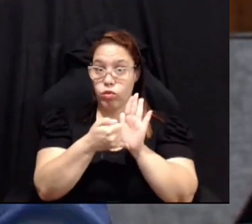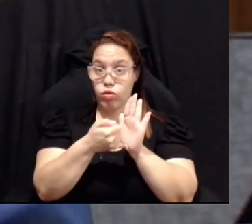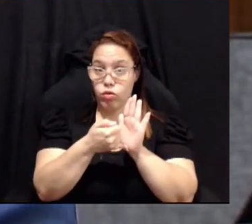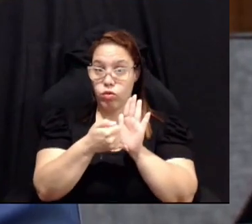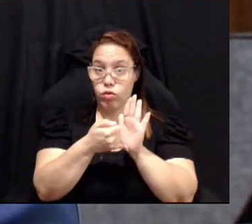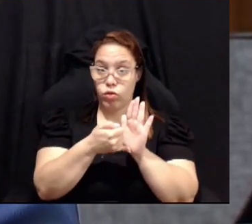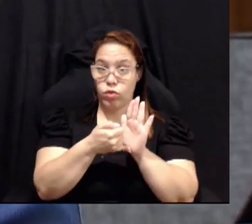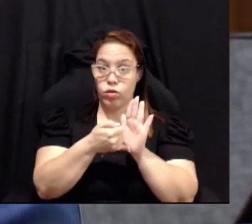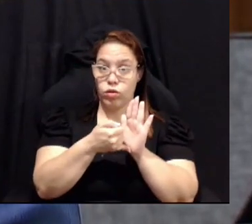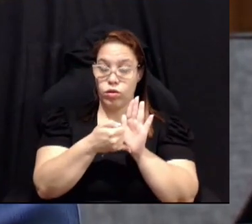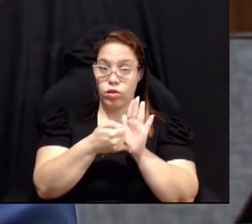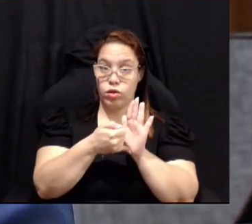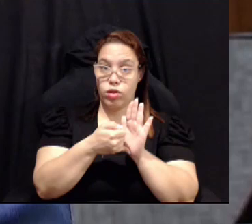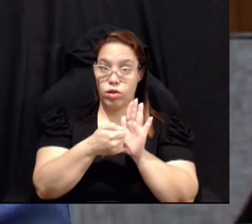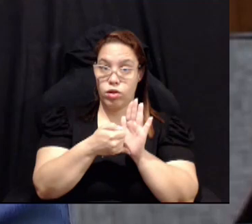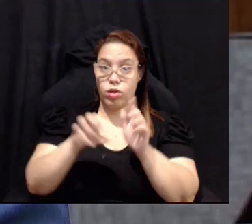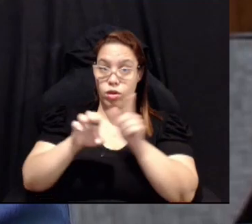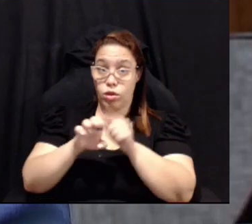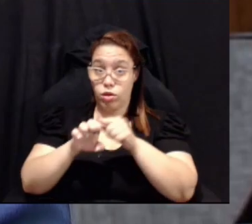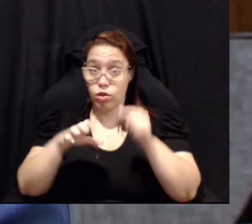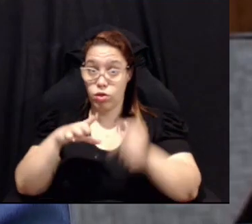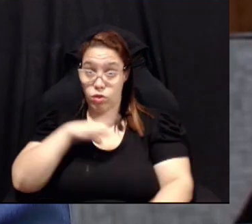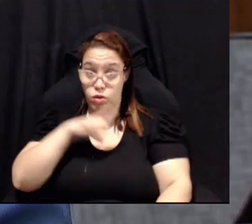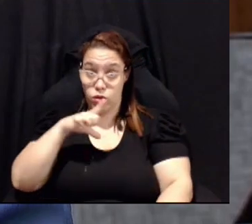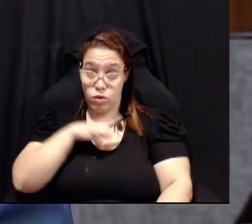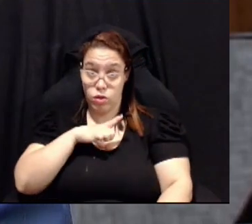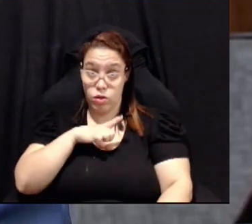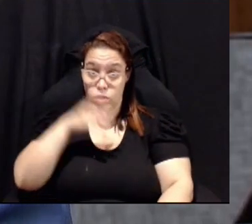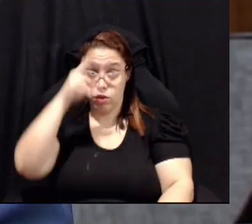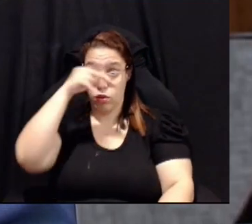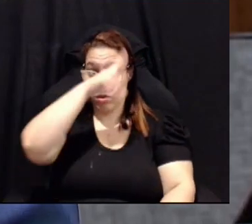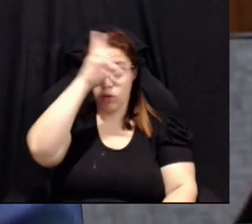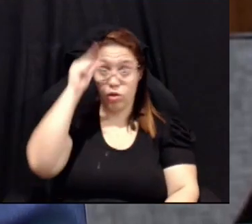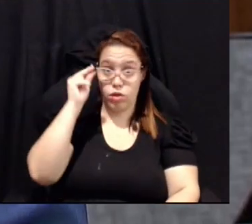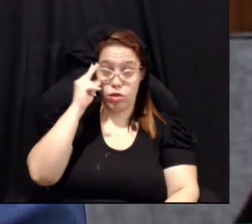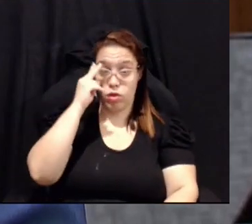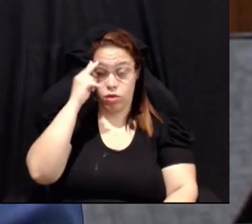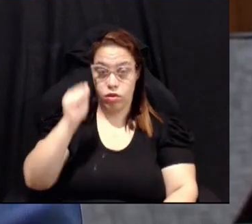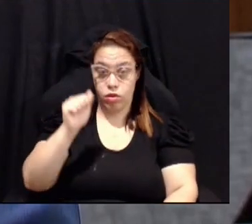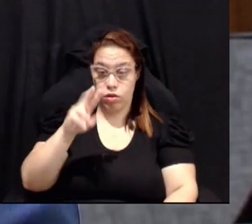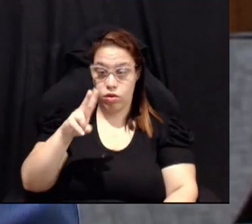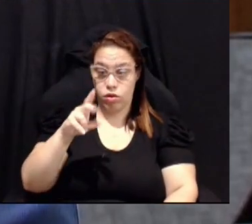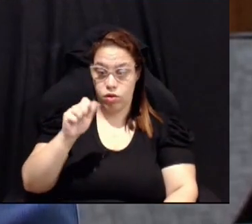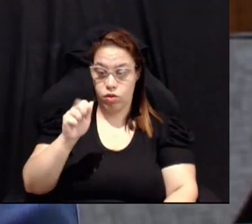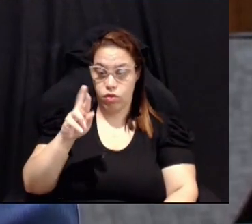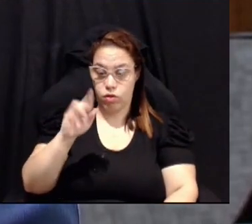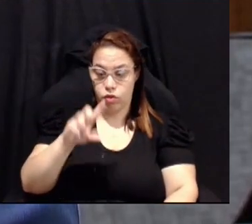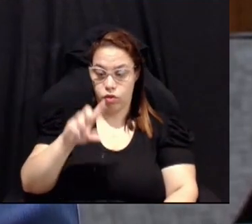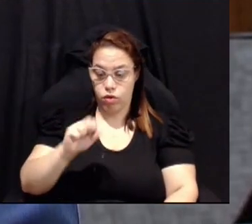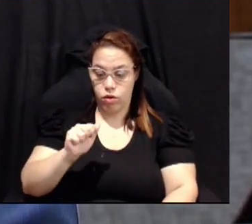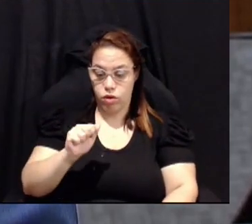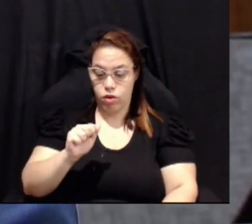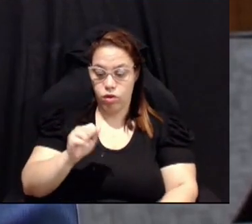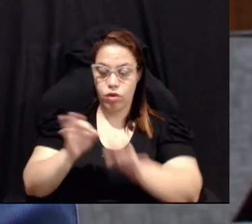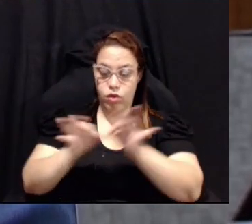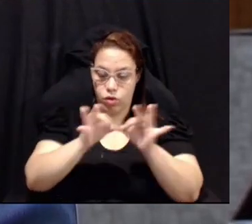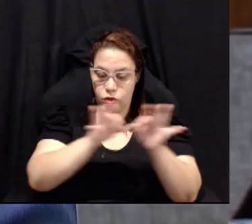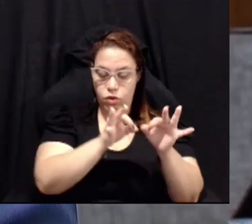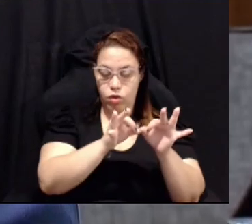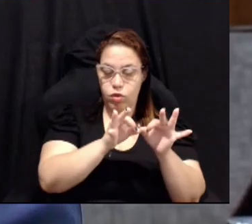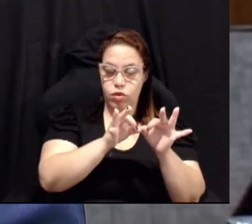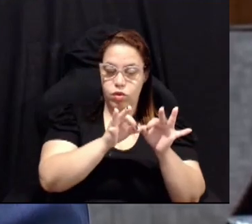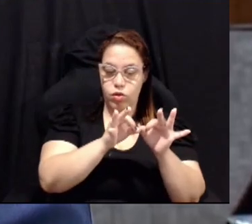que os microempresários têm na prefeitura para obter um alvará, para conseguir, às vezes, regularizar o seu